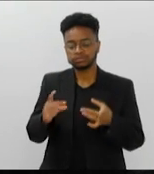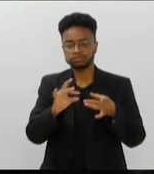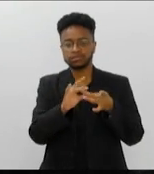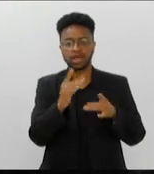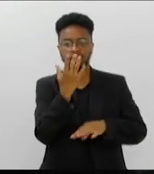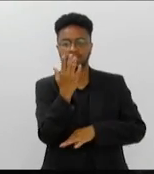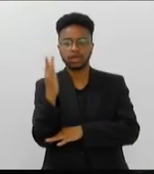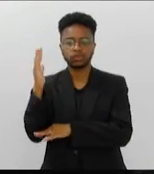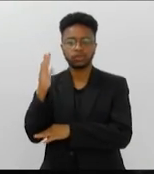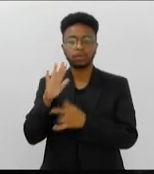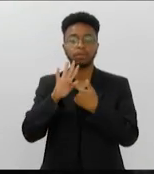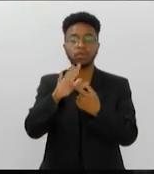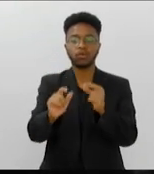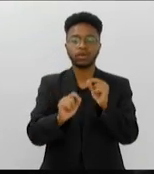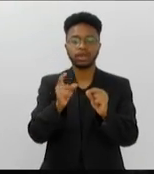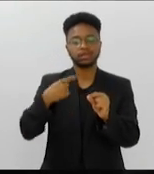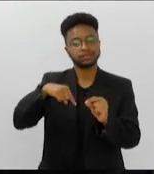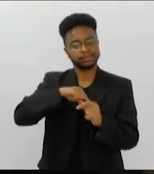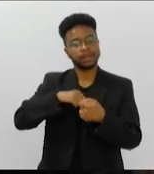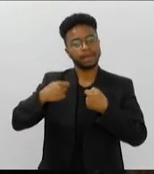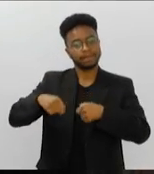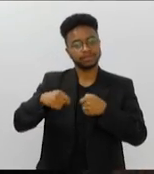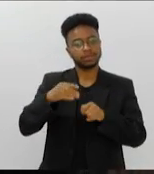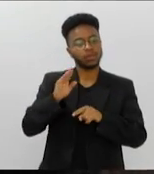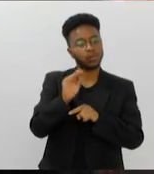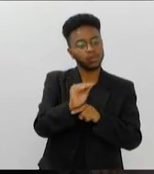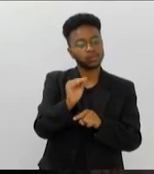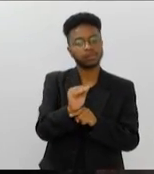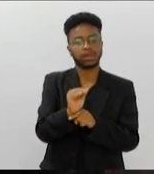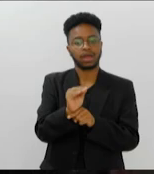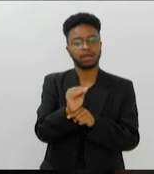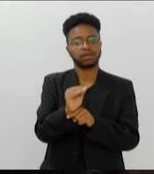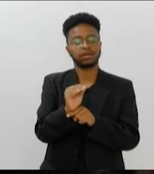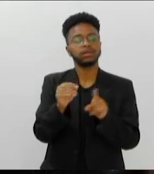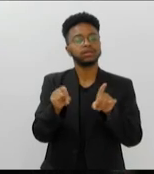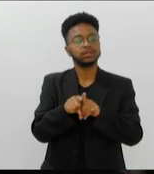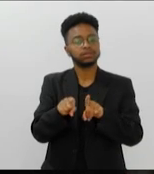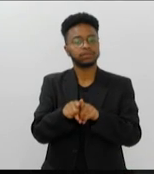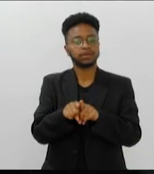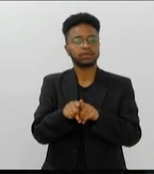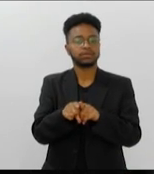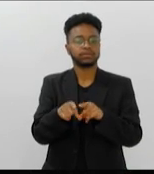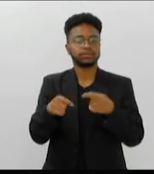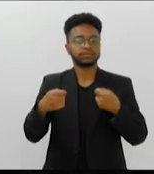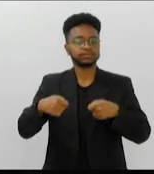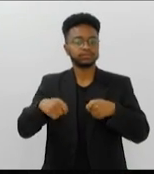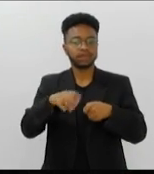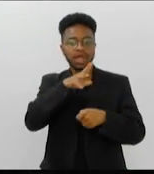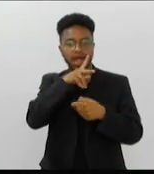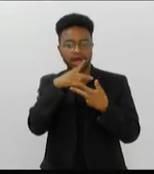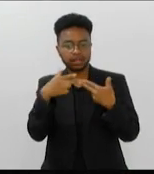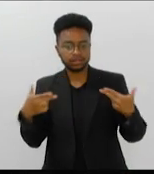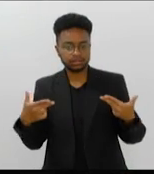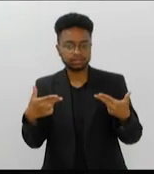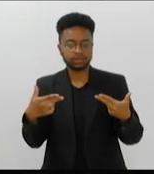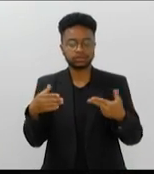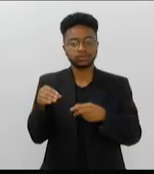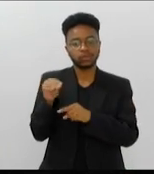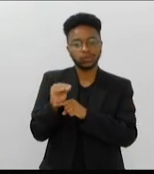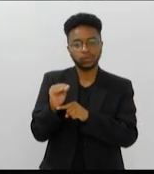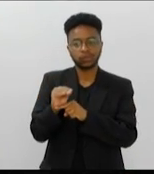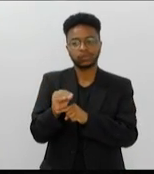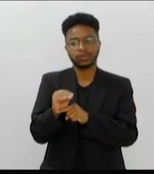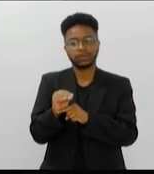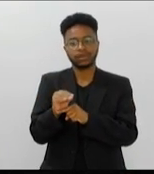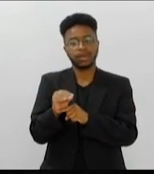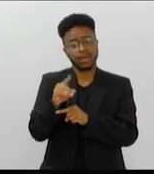não é, de que dela nós precisamos tratar também aqueles animaizinhos, né, como